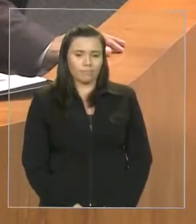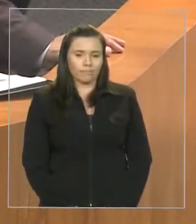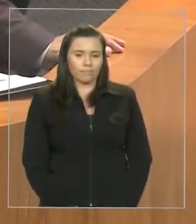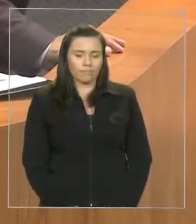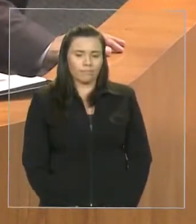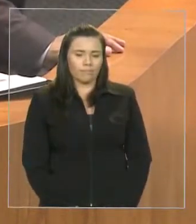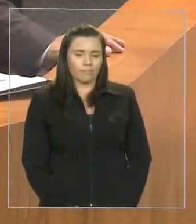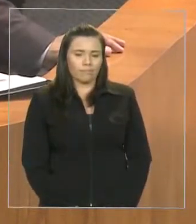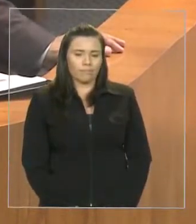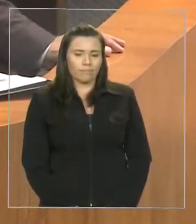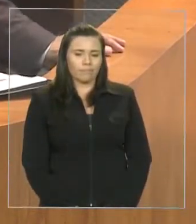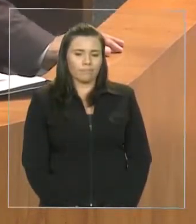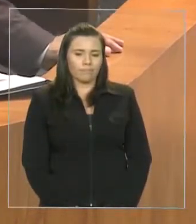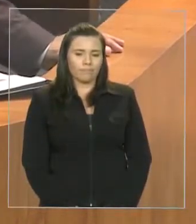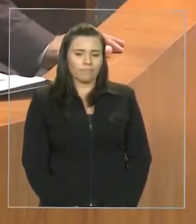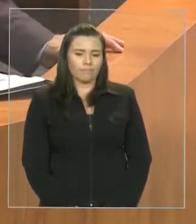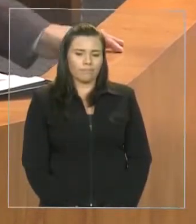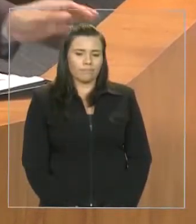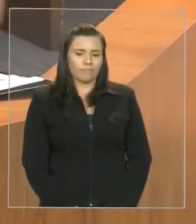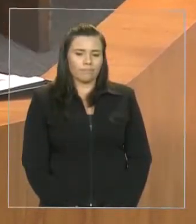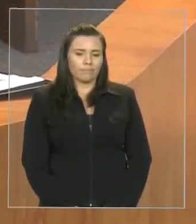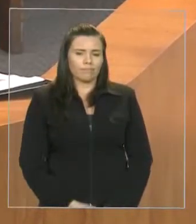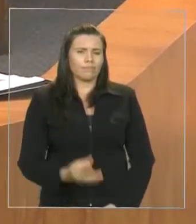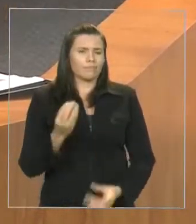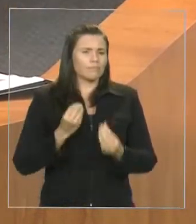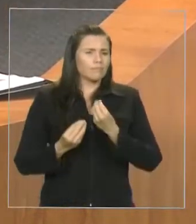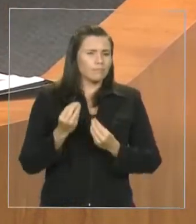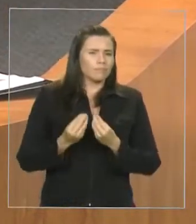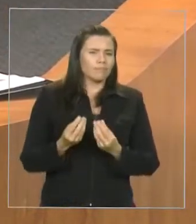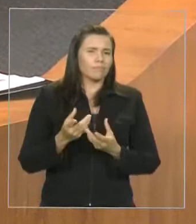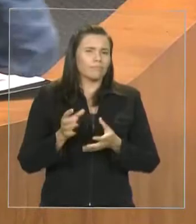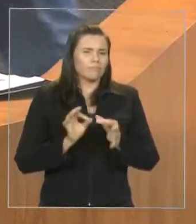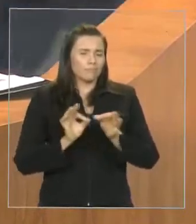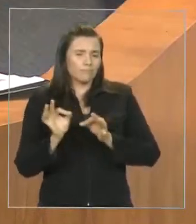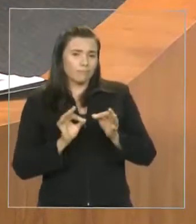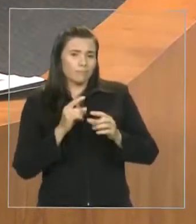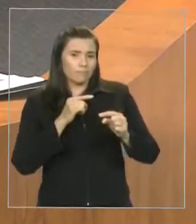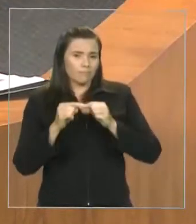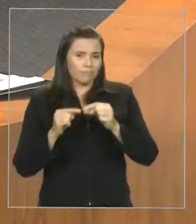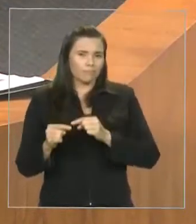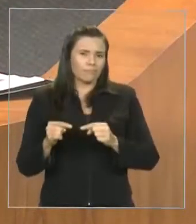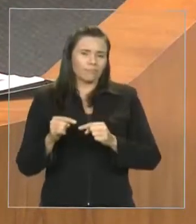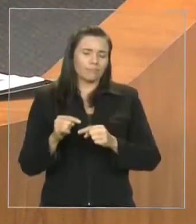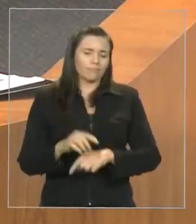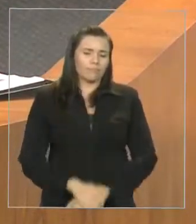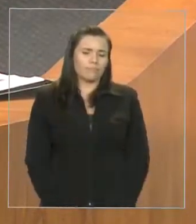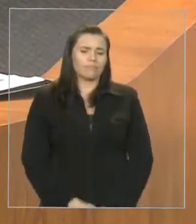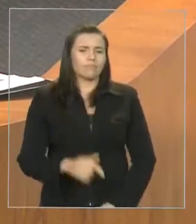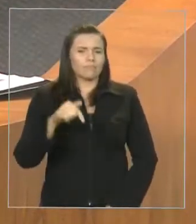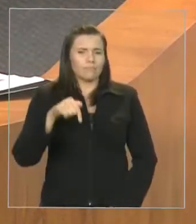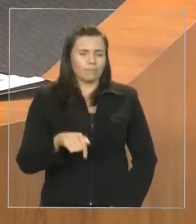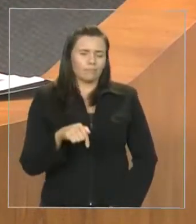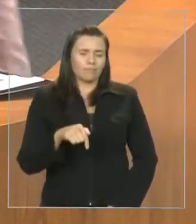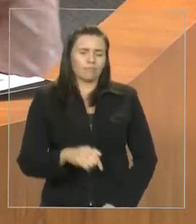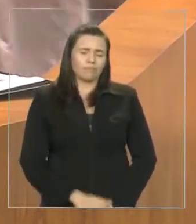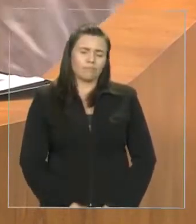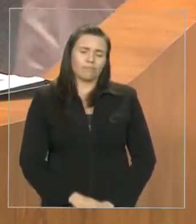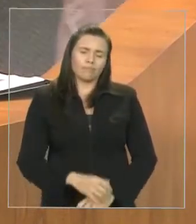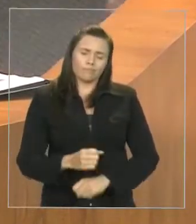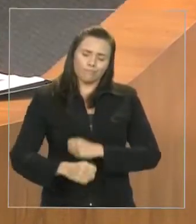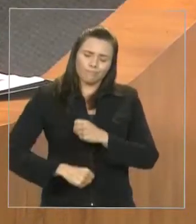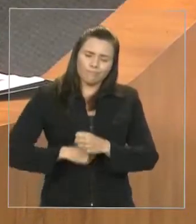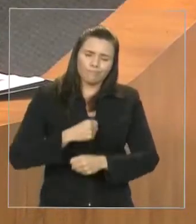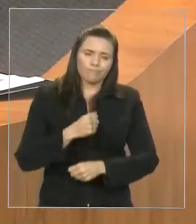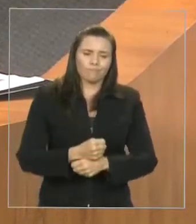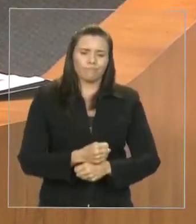Como tem sido a obra da República nos últimos anos. No outro regime, a monarquia, o